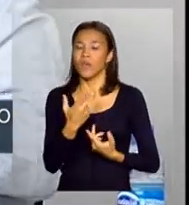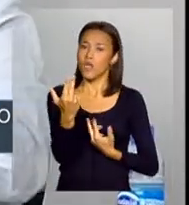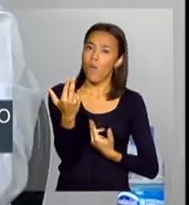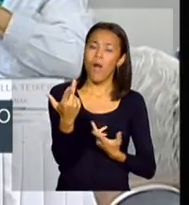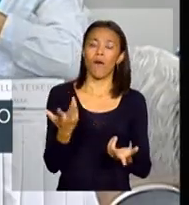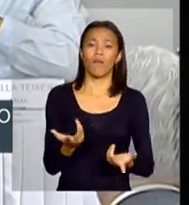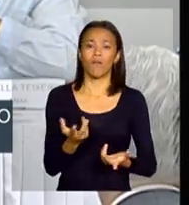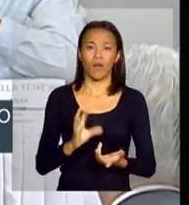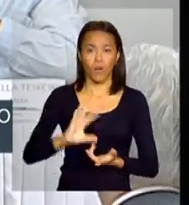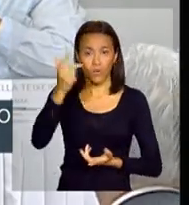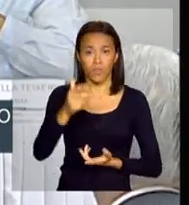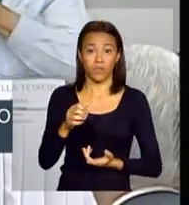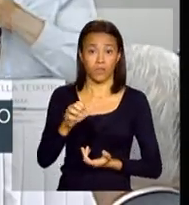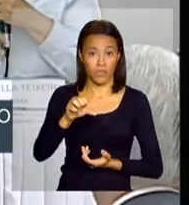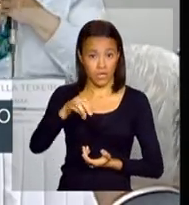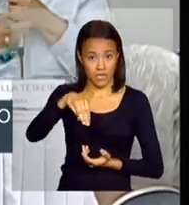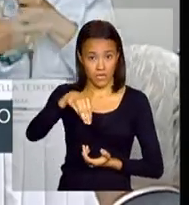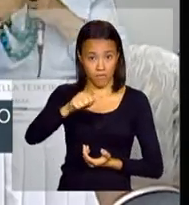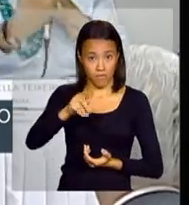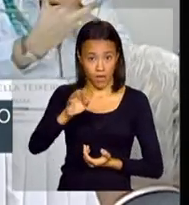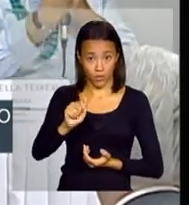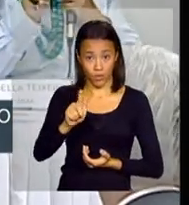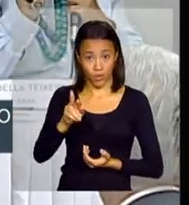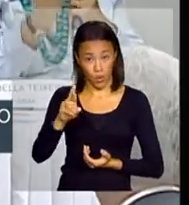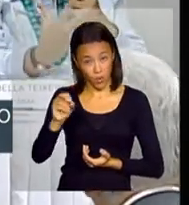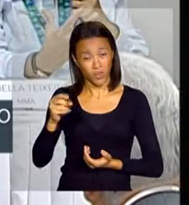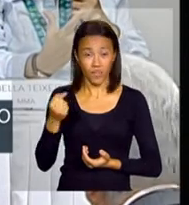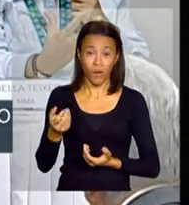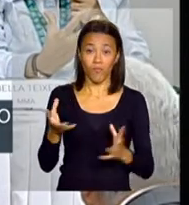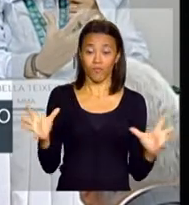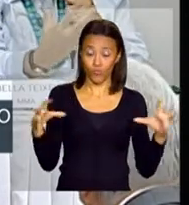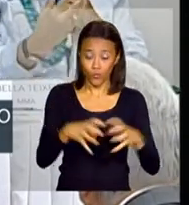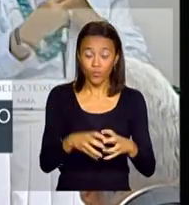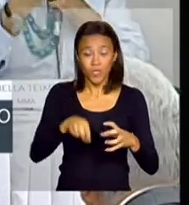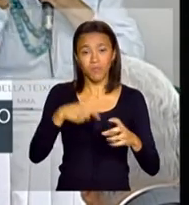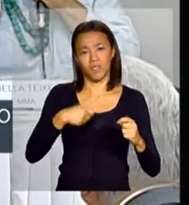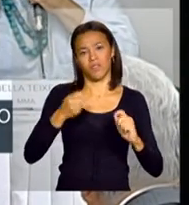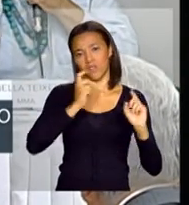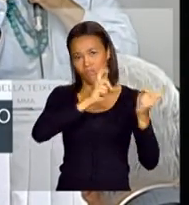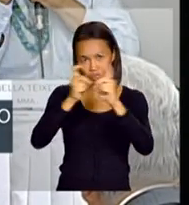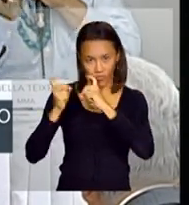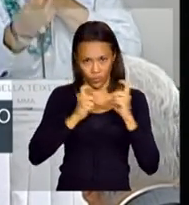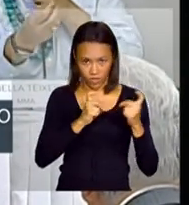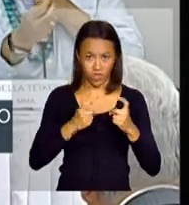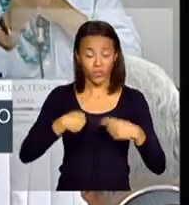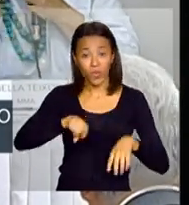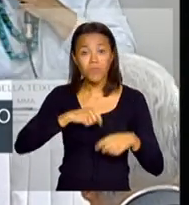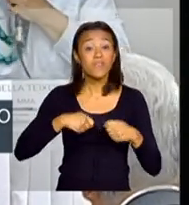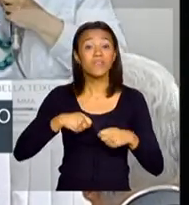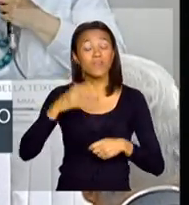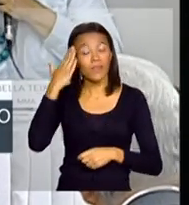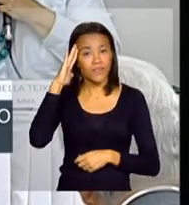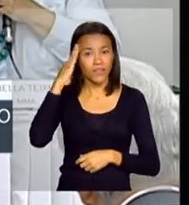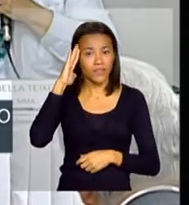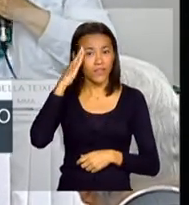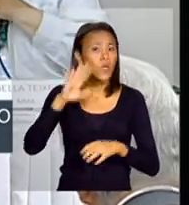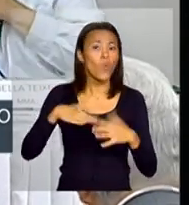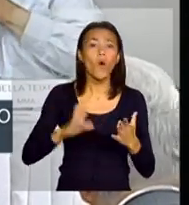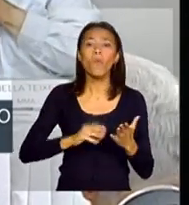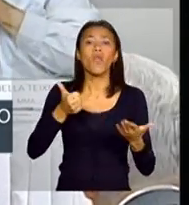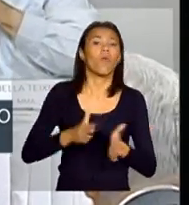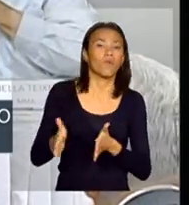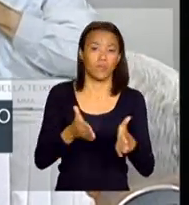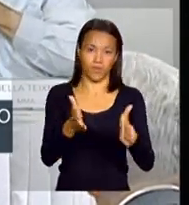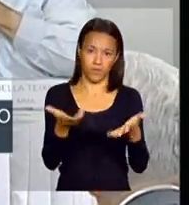acontecendo, eventualmente, no Mato Grosso. Esse debate precisa ser explicitado para a sociedade brasileira, nós precisamos entender, e o caminho de fazê-lo